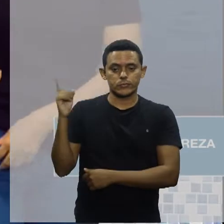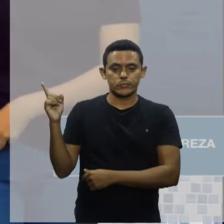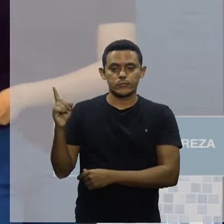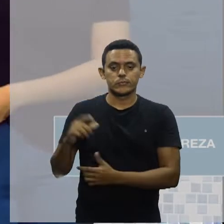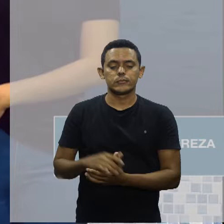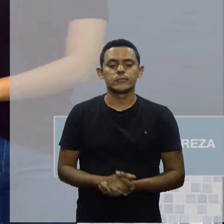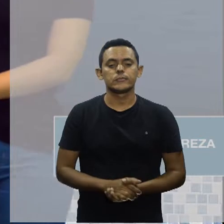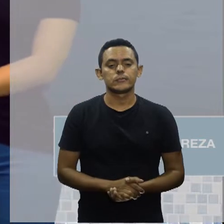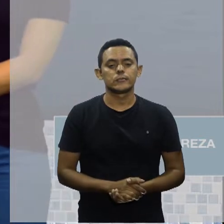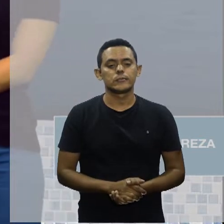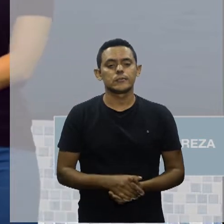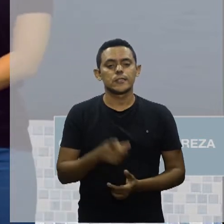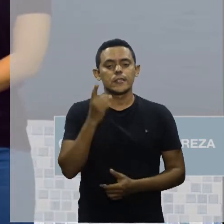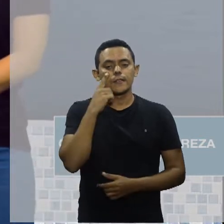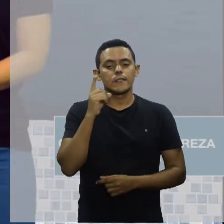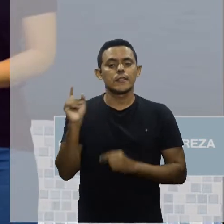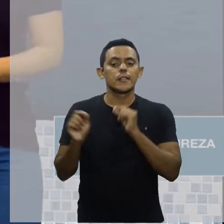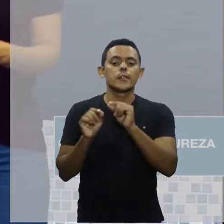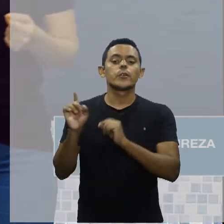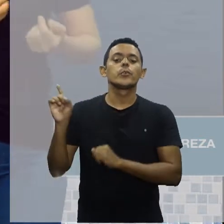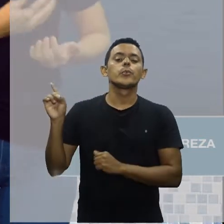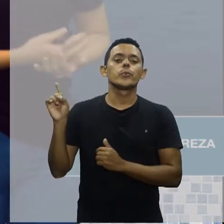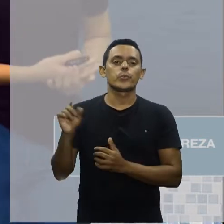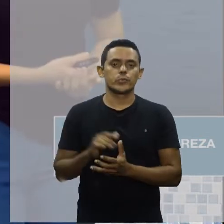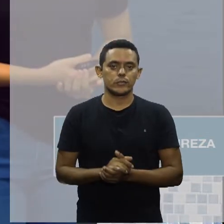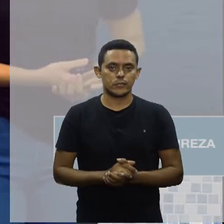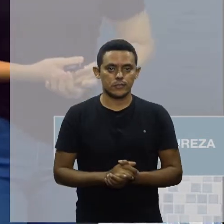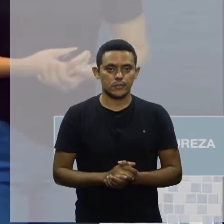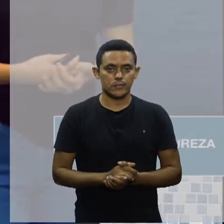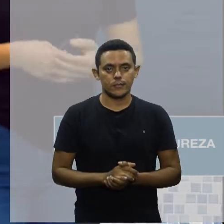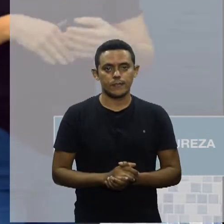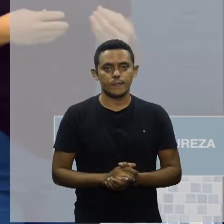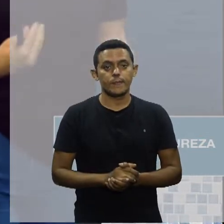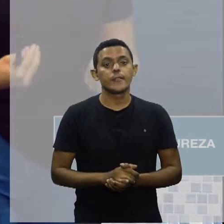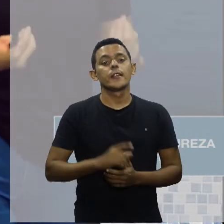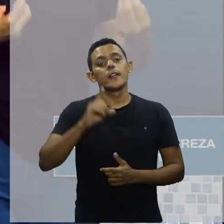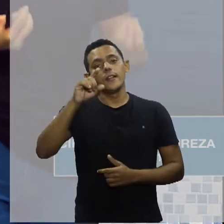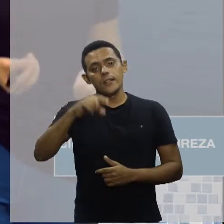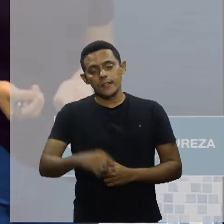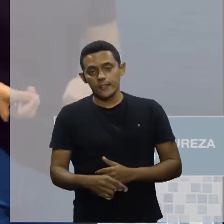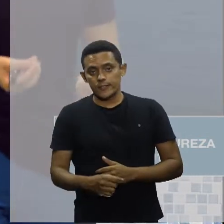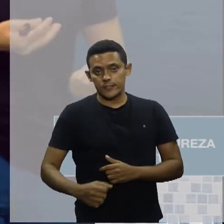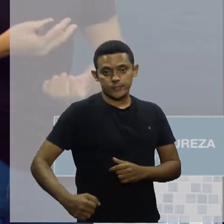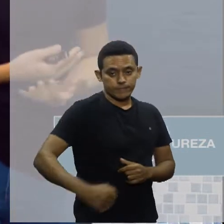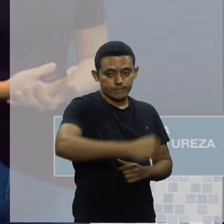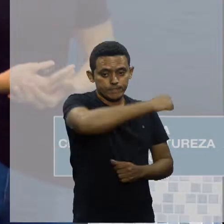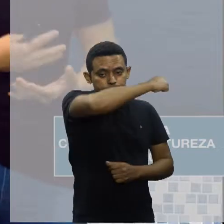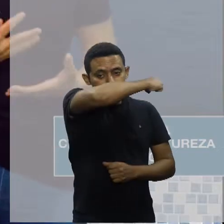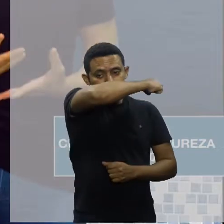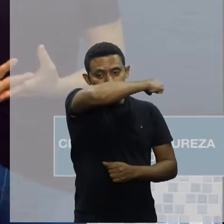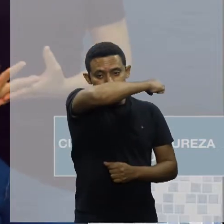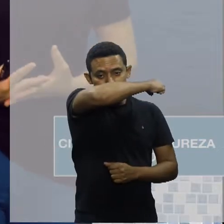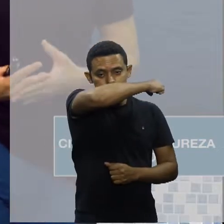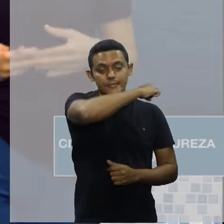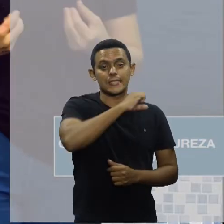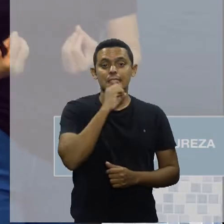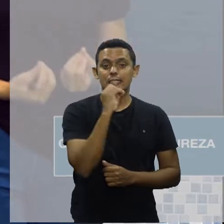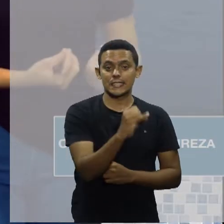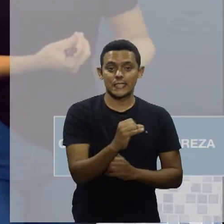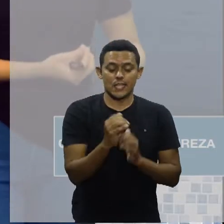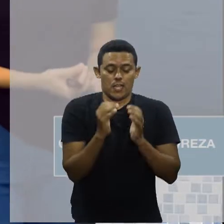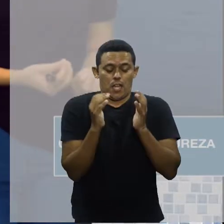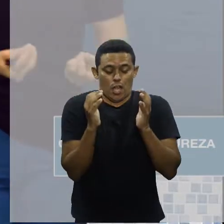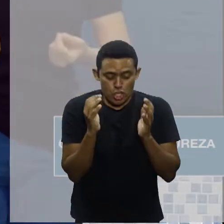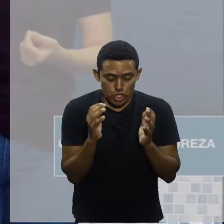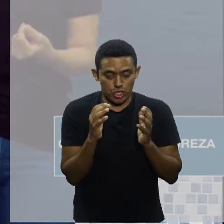no slide 8, a gente tem aí uma outra medida, que é cubra o nariz ao espirrar ou tossir. A